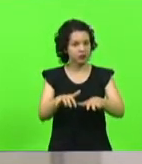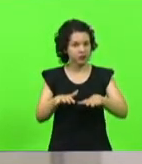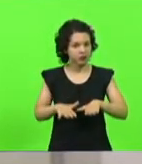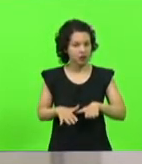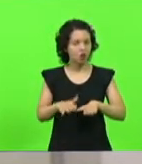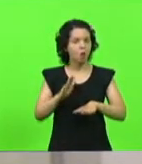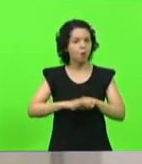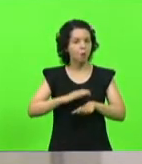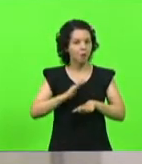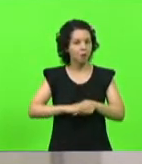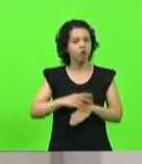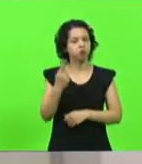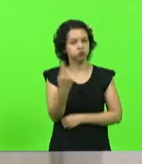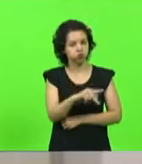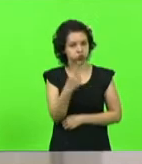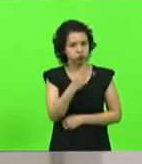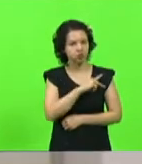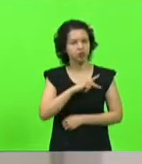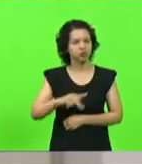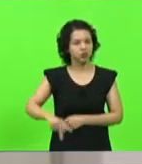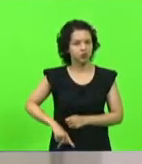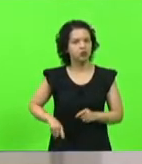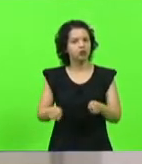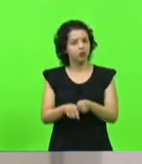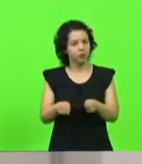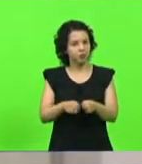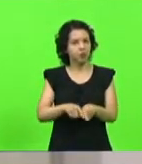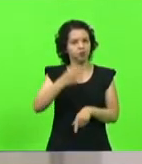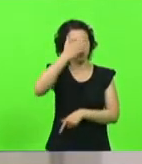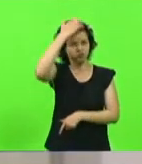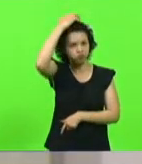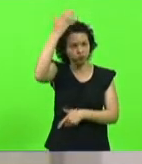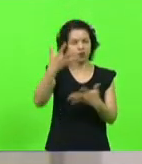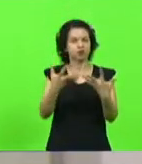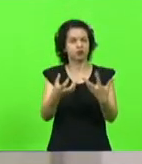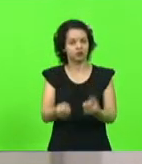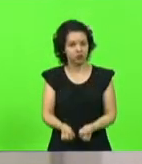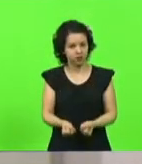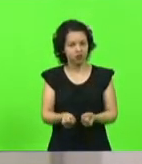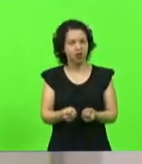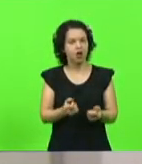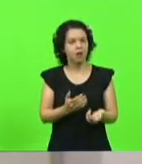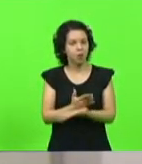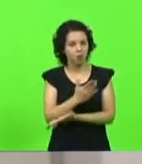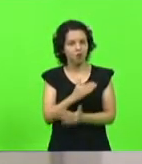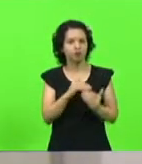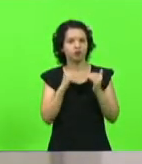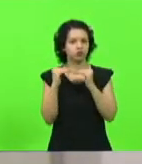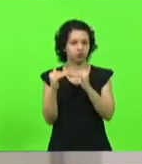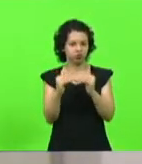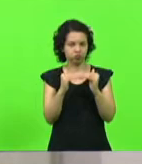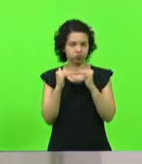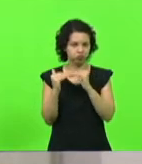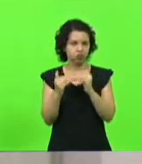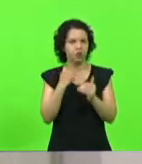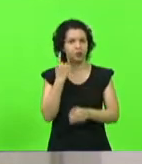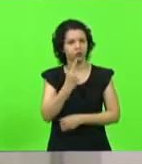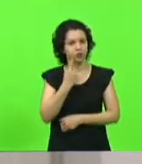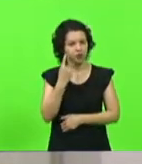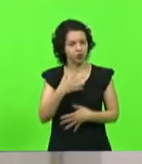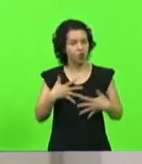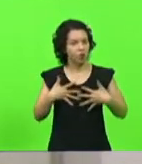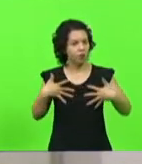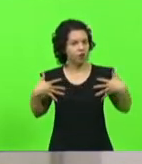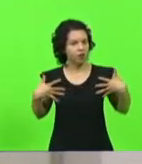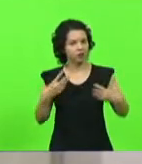solicitação sua e do deputado Coronel Mocelim, acolhida pela mesa e aprovada por unanimidade pelos demais parlamentares em homenagem aos